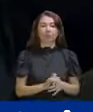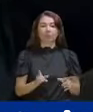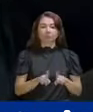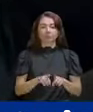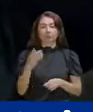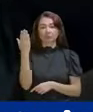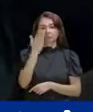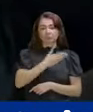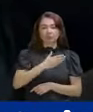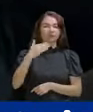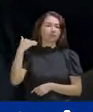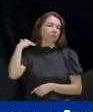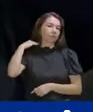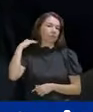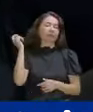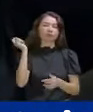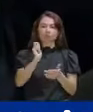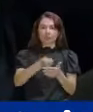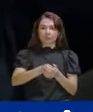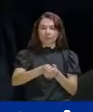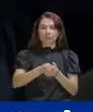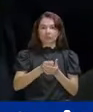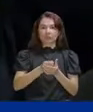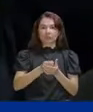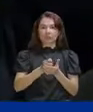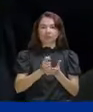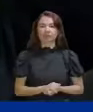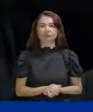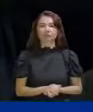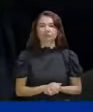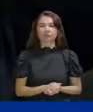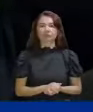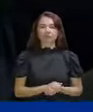comprovante bancário de pagamento. Né, existe